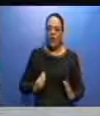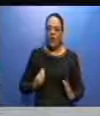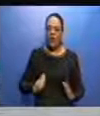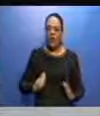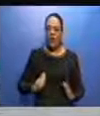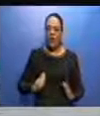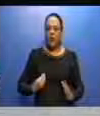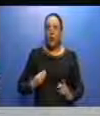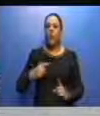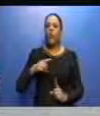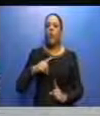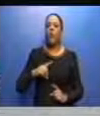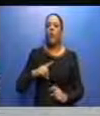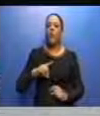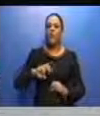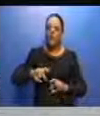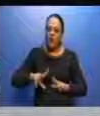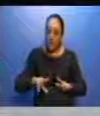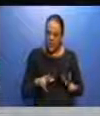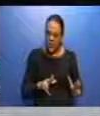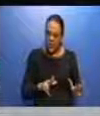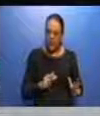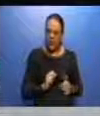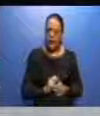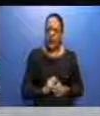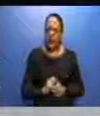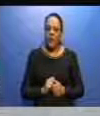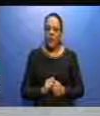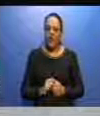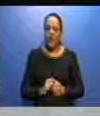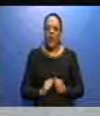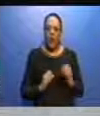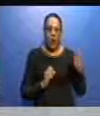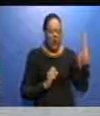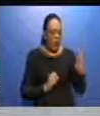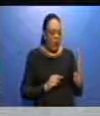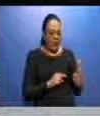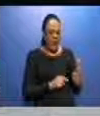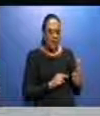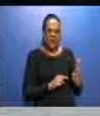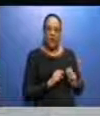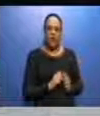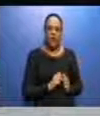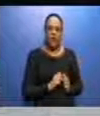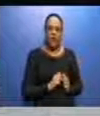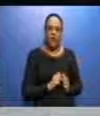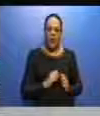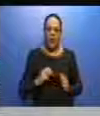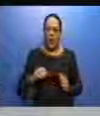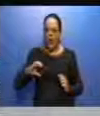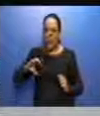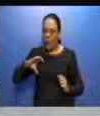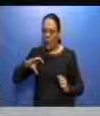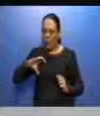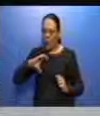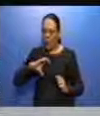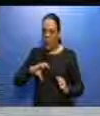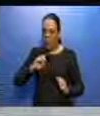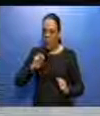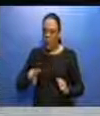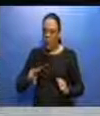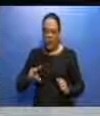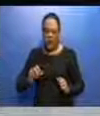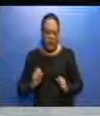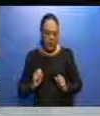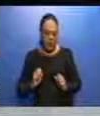estava acontecendo em solo europeu o brasil nesse período aí como colônia né de exploração dos